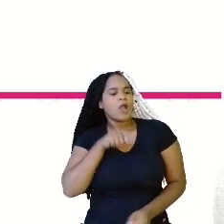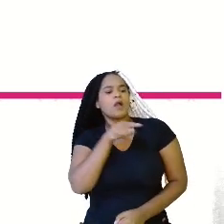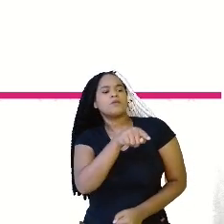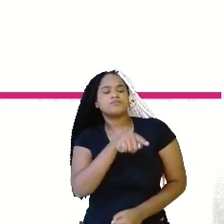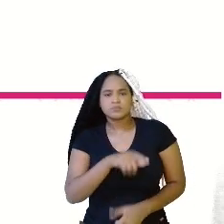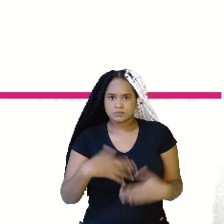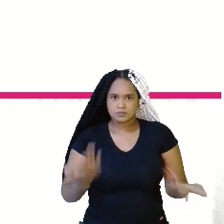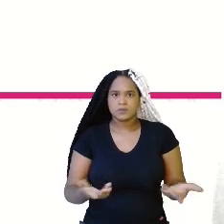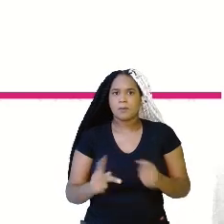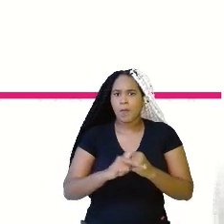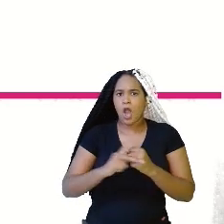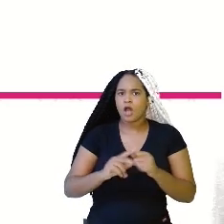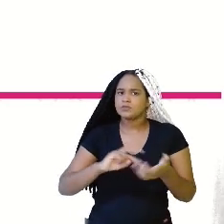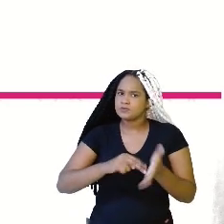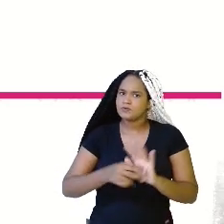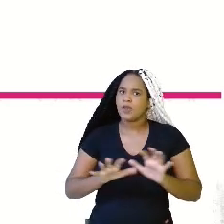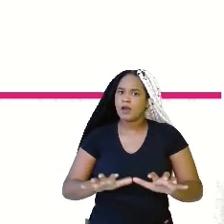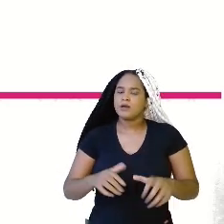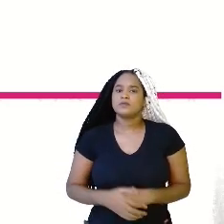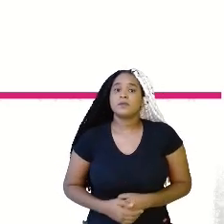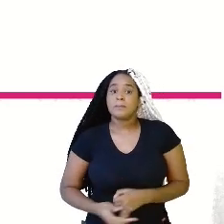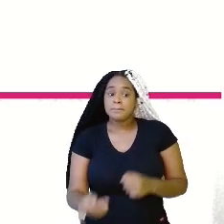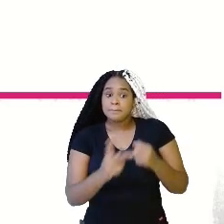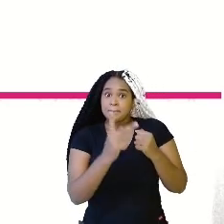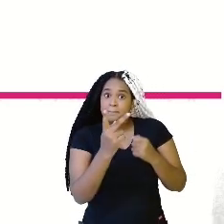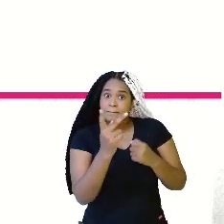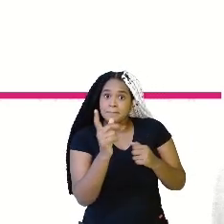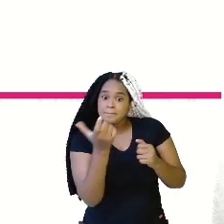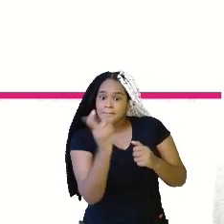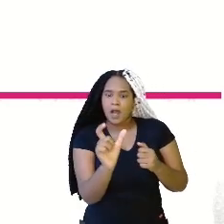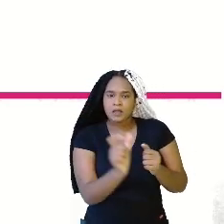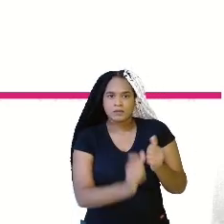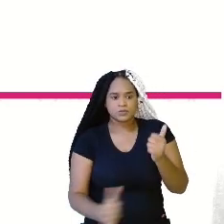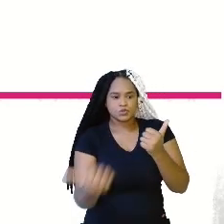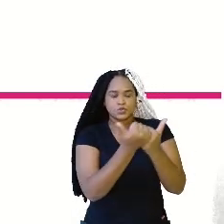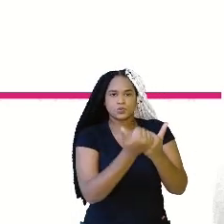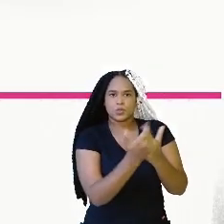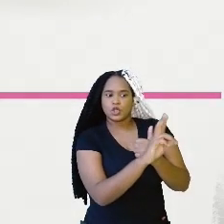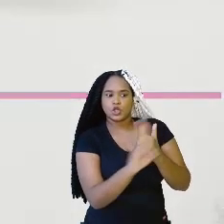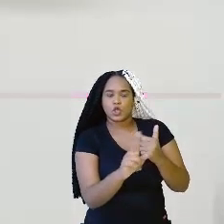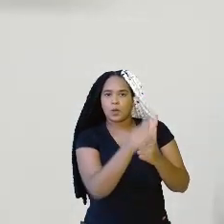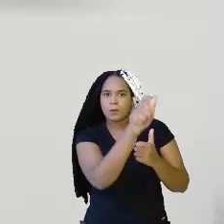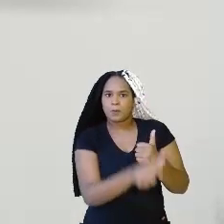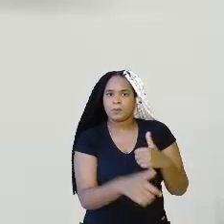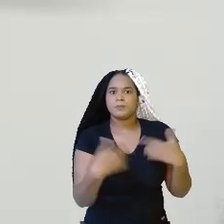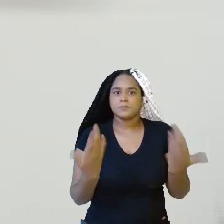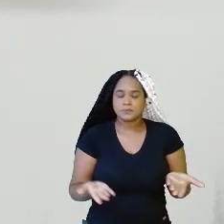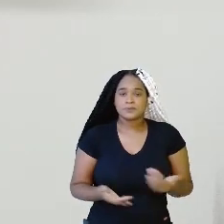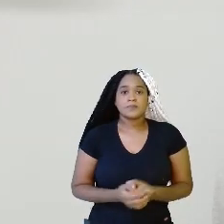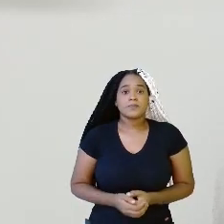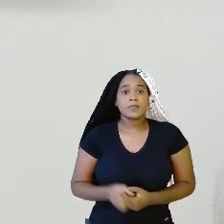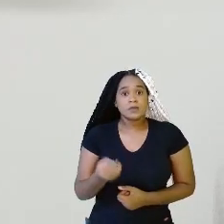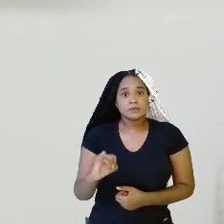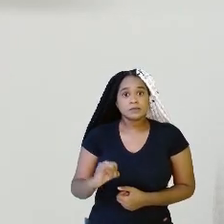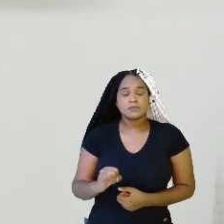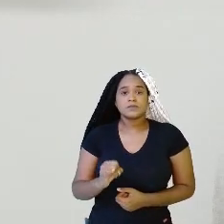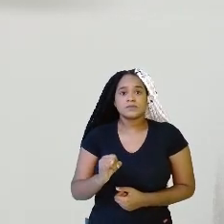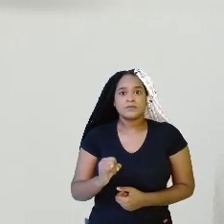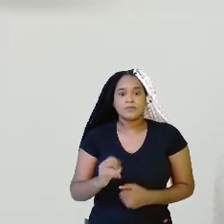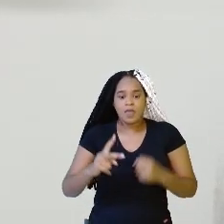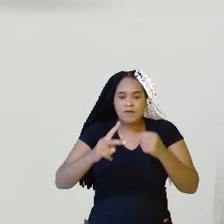pronome basicamente é isso, é a palavra que substitui o nome. E quando nós vamos conjugar os verbos,